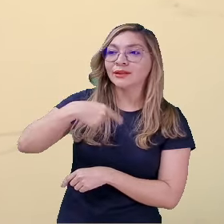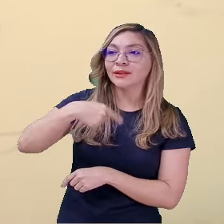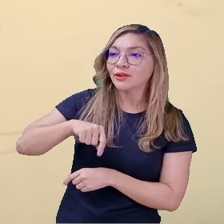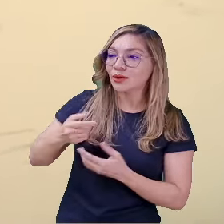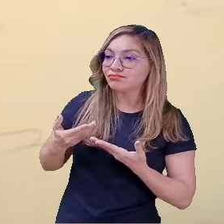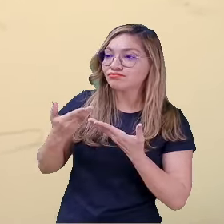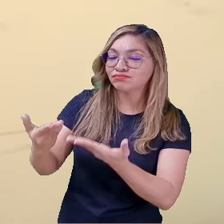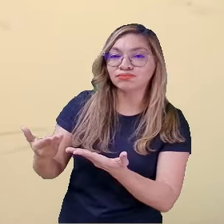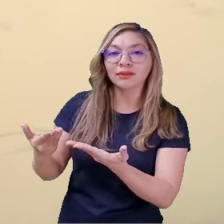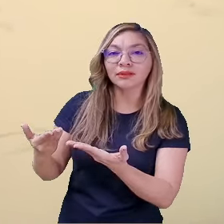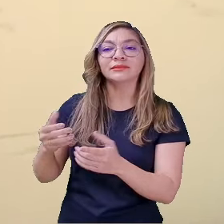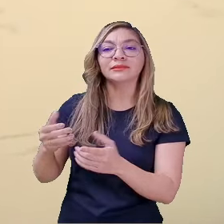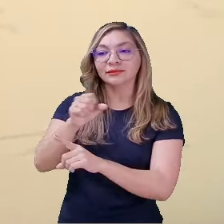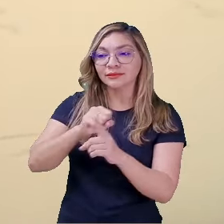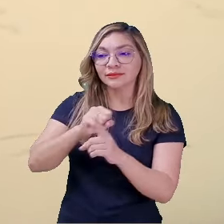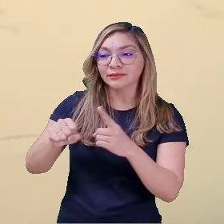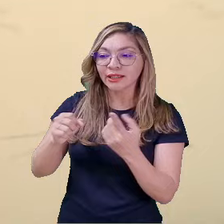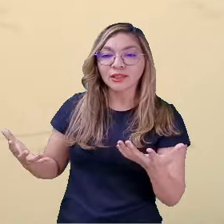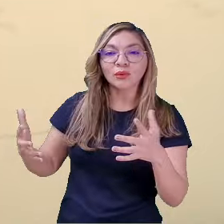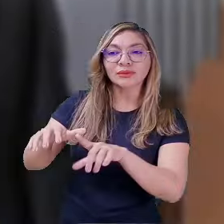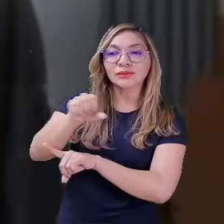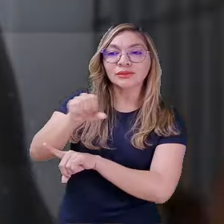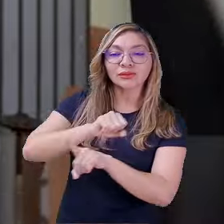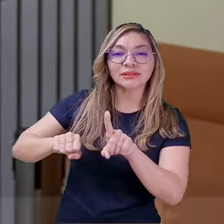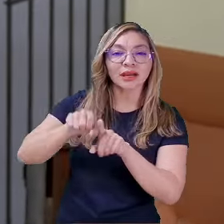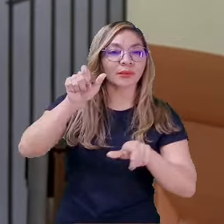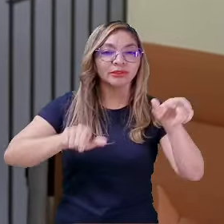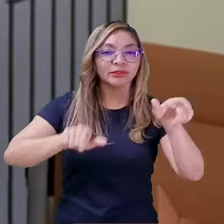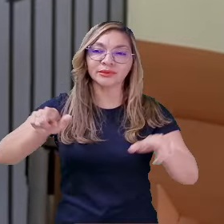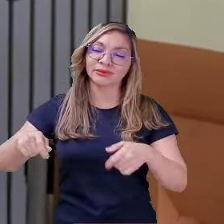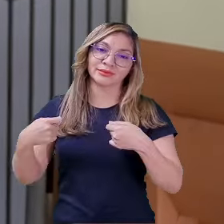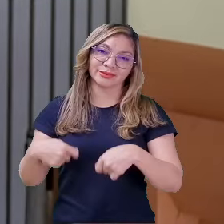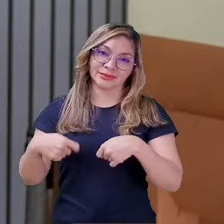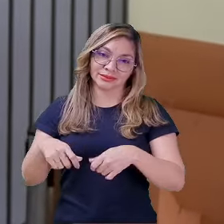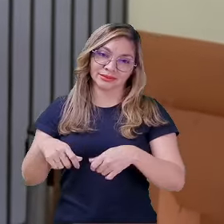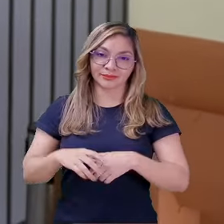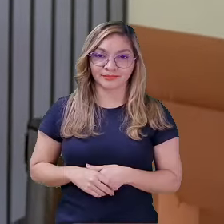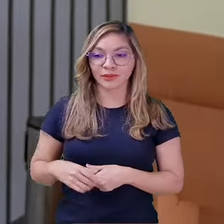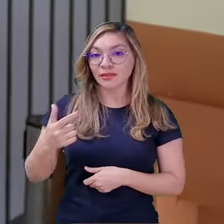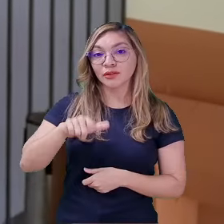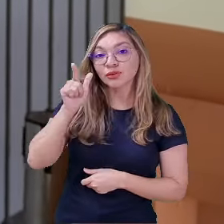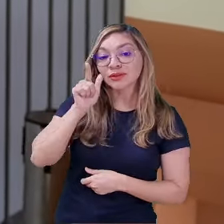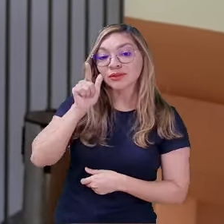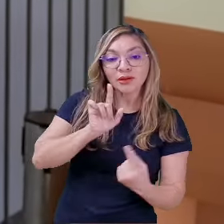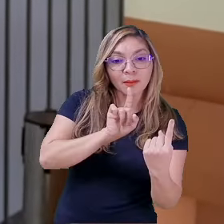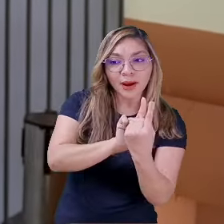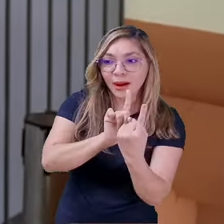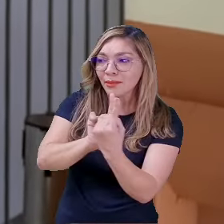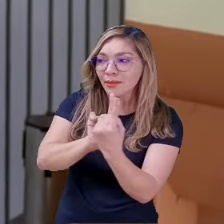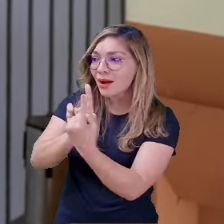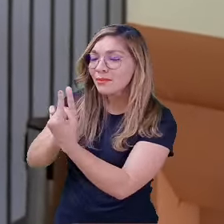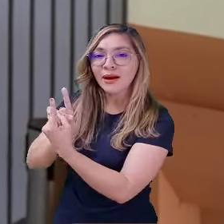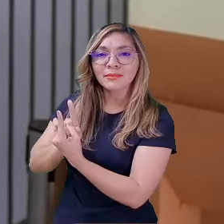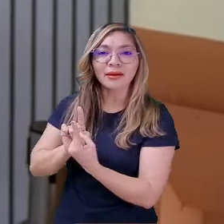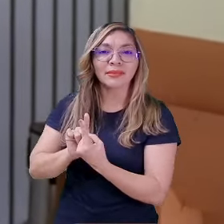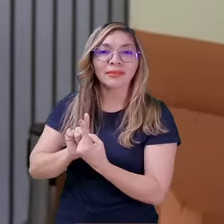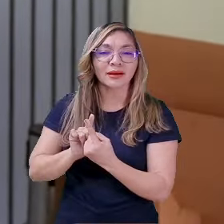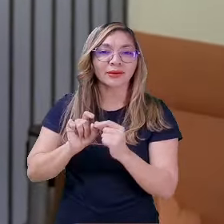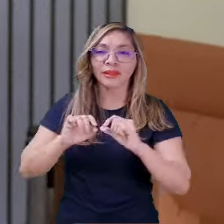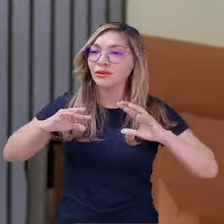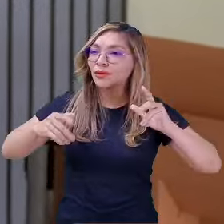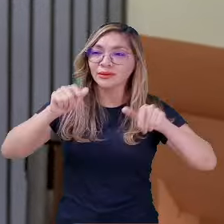inclusão social para todas aquelas pessoas que estão precisando. Nós conseguimos atender todos os que estavam